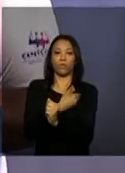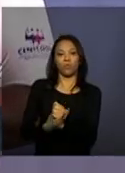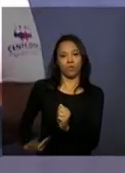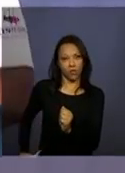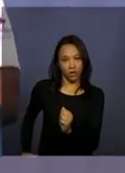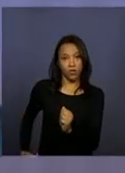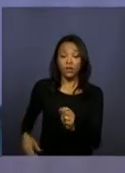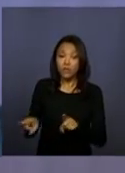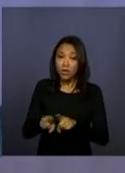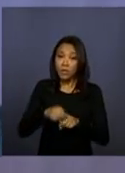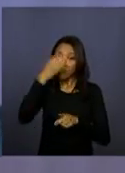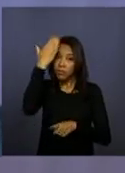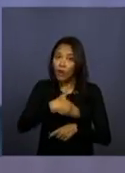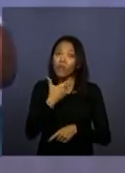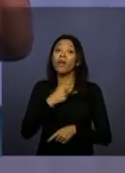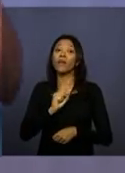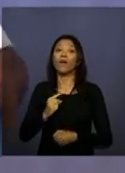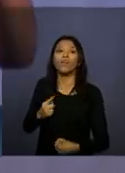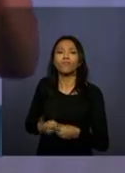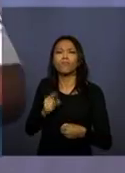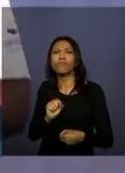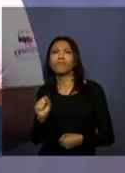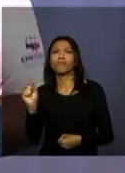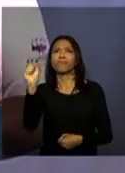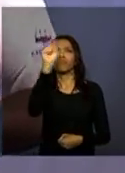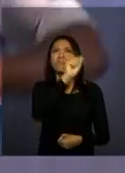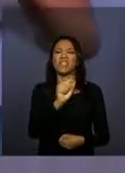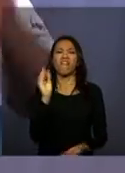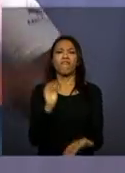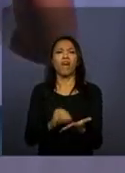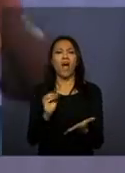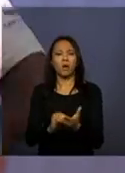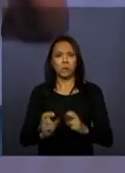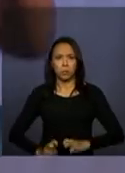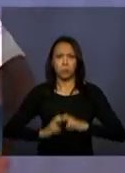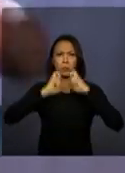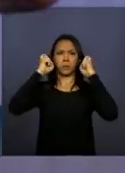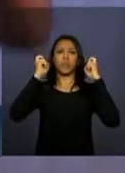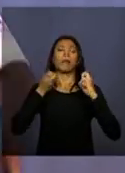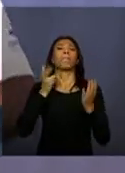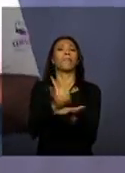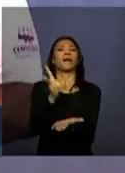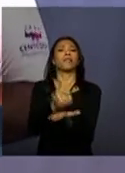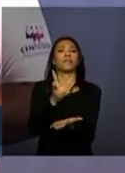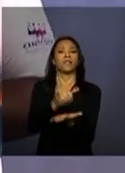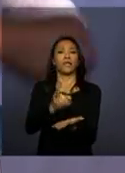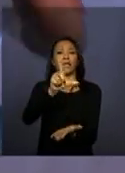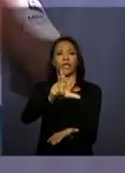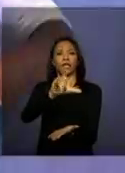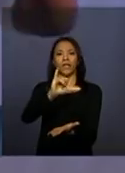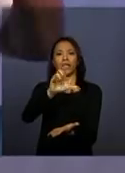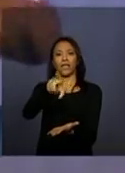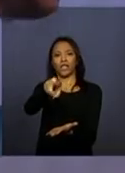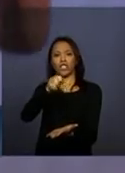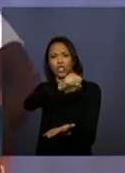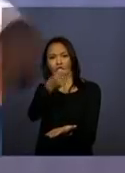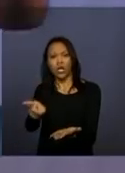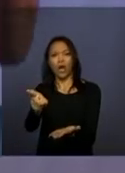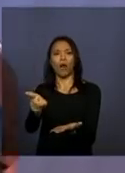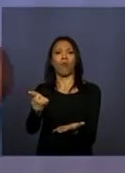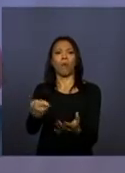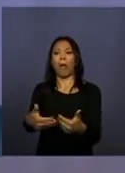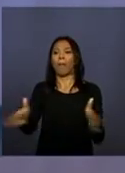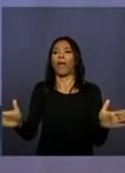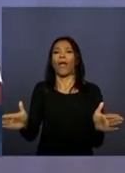demonstração para os municípios dessa pouca vergonha de querer manter os lixões abertos e não querer olhar pelos